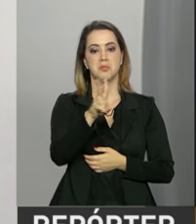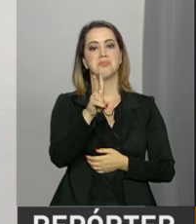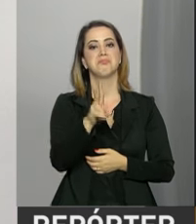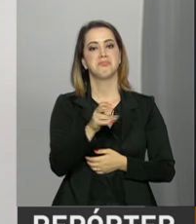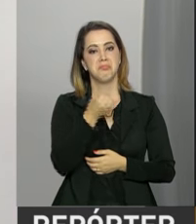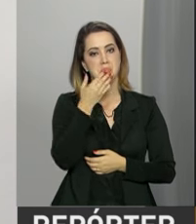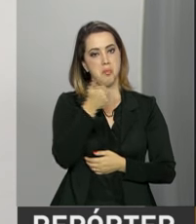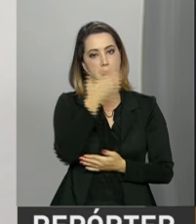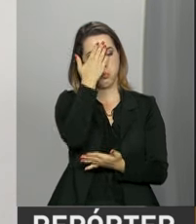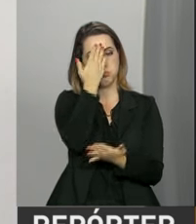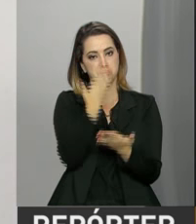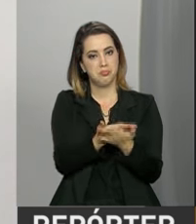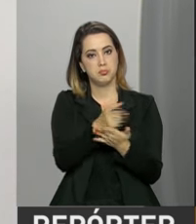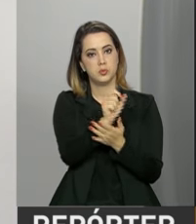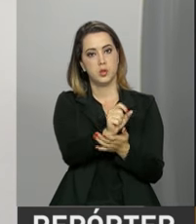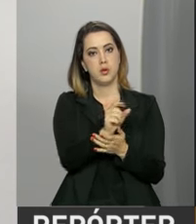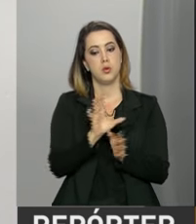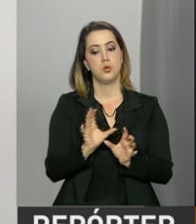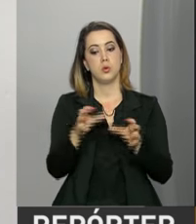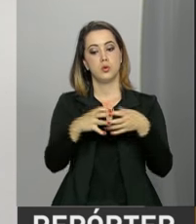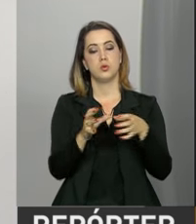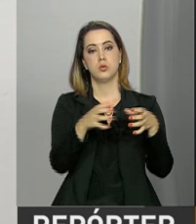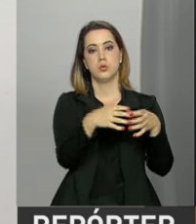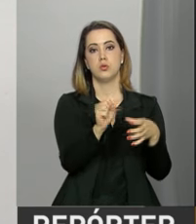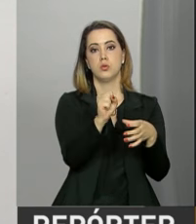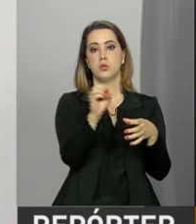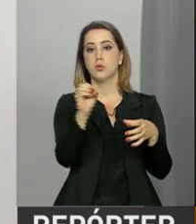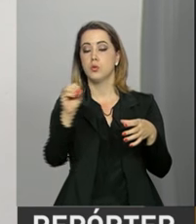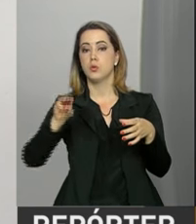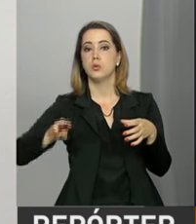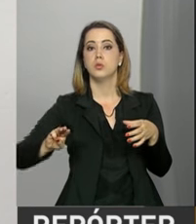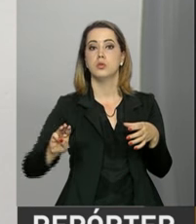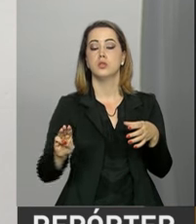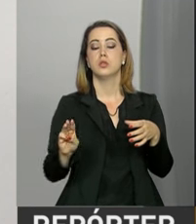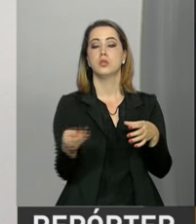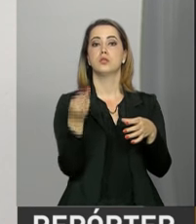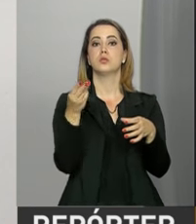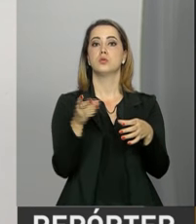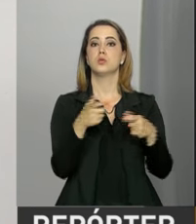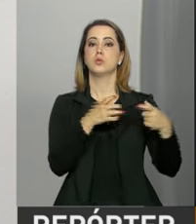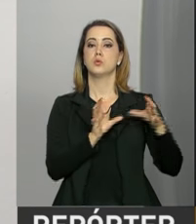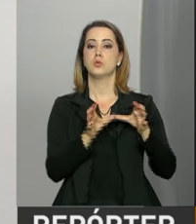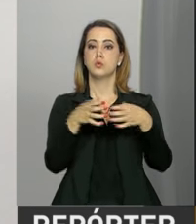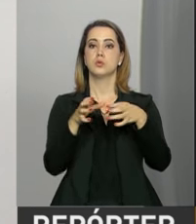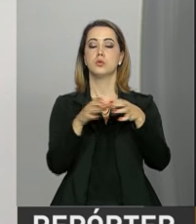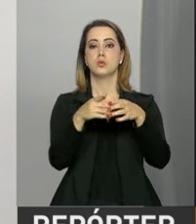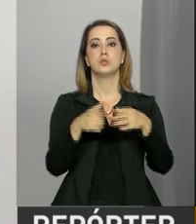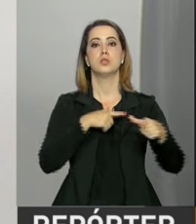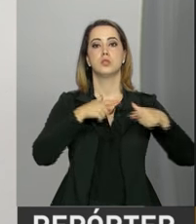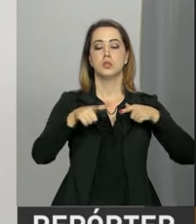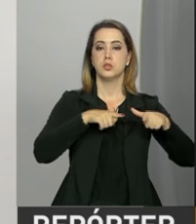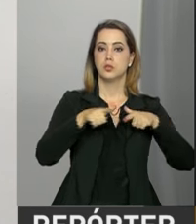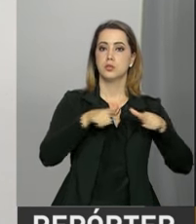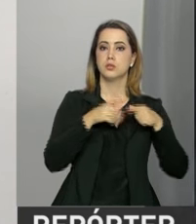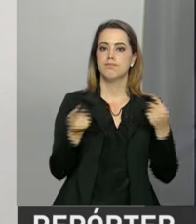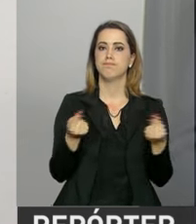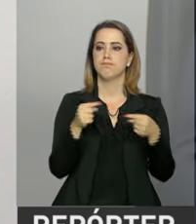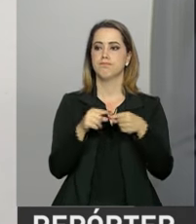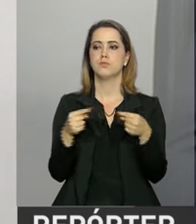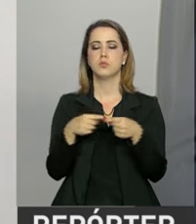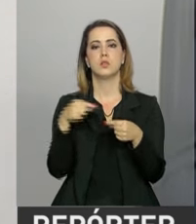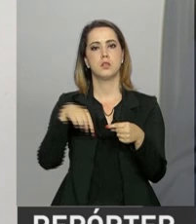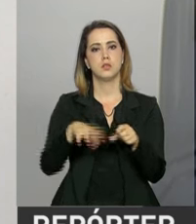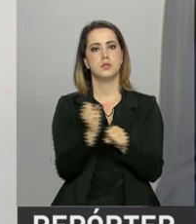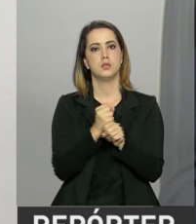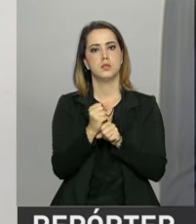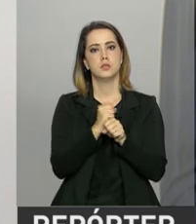credibilidade né primeiro que o setor perdeu 800.000 postos de trabalho direto eh nesses últimos anos e segundo